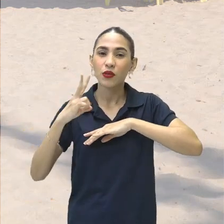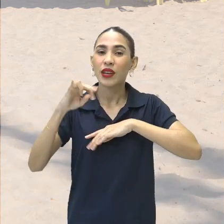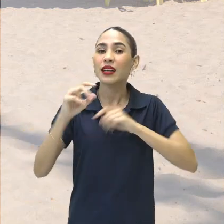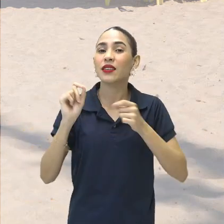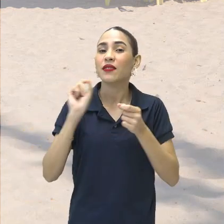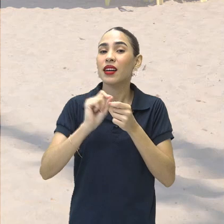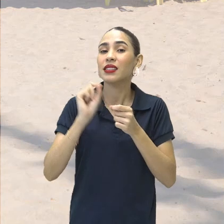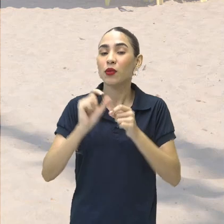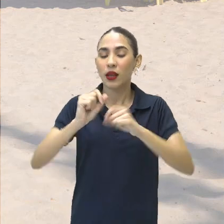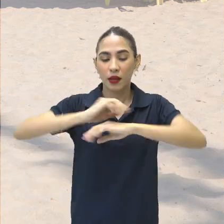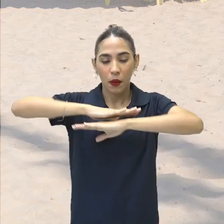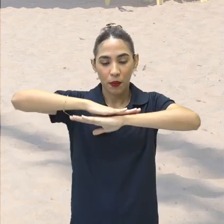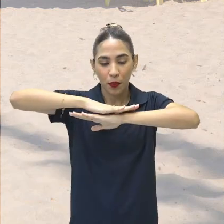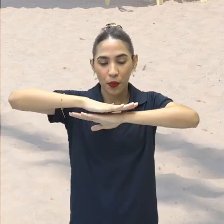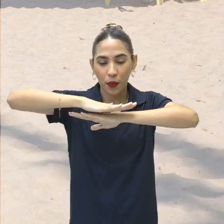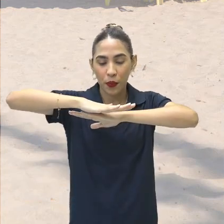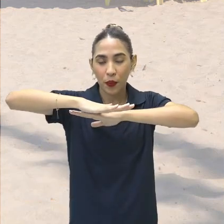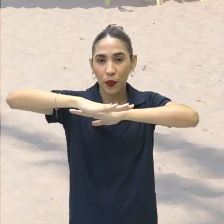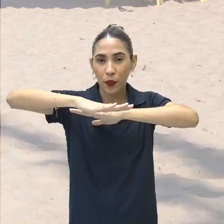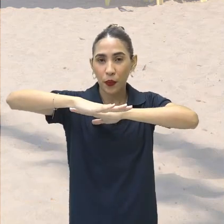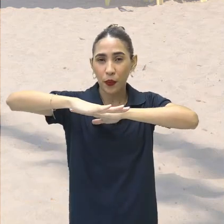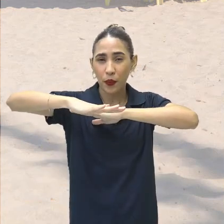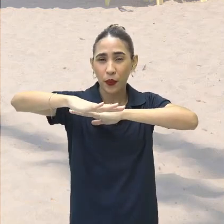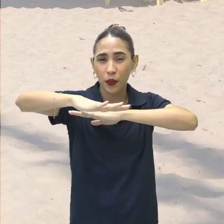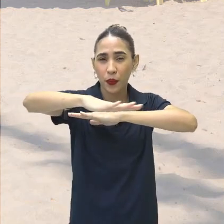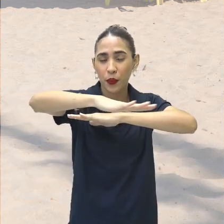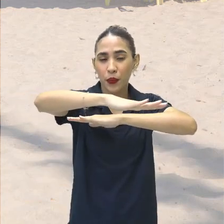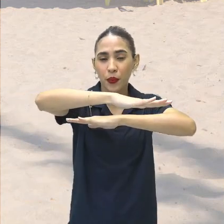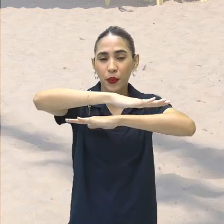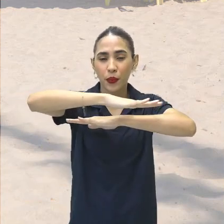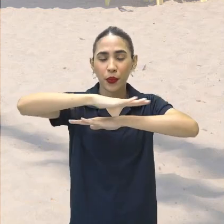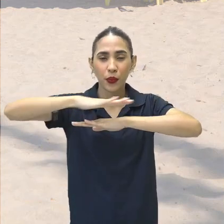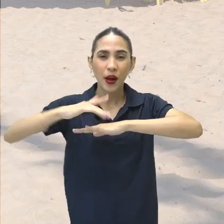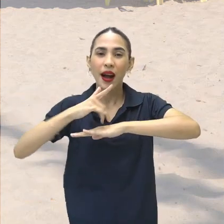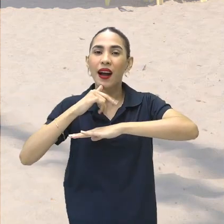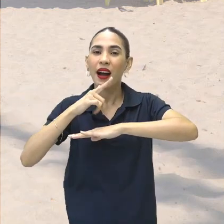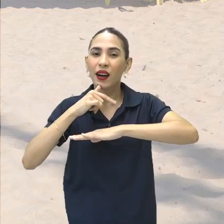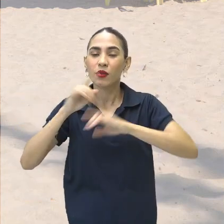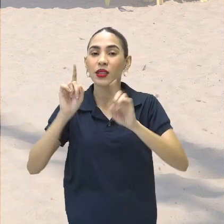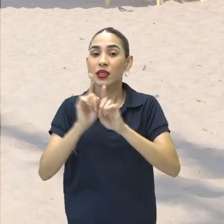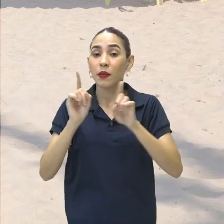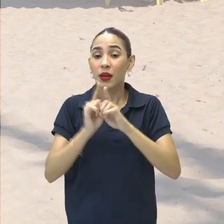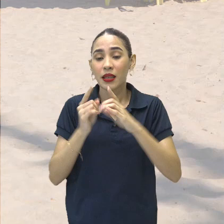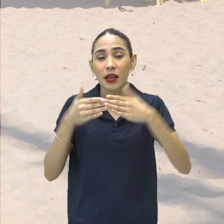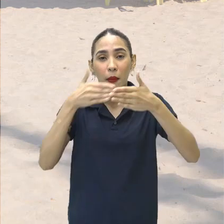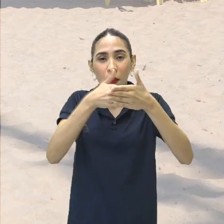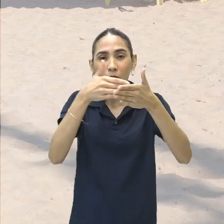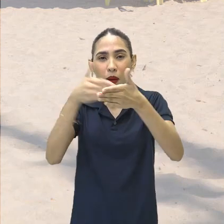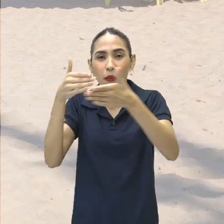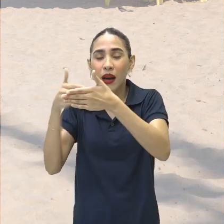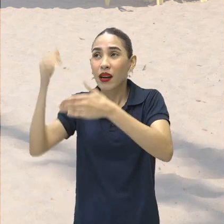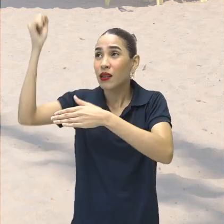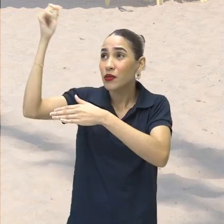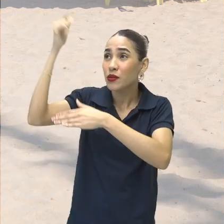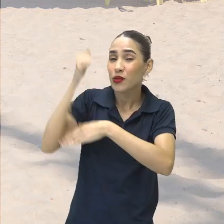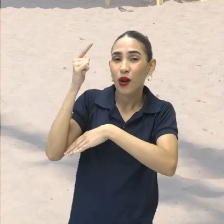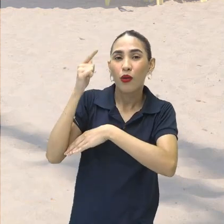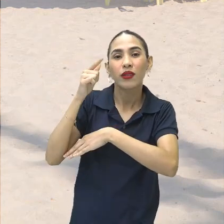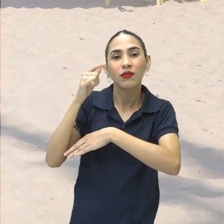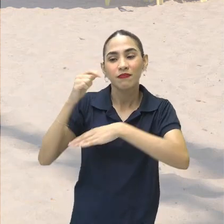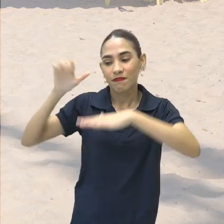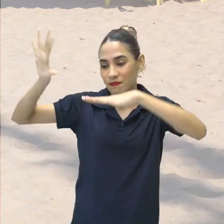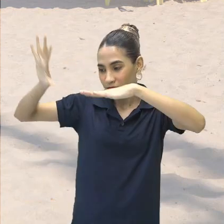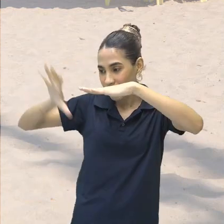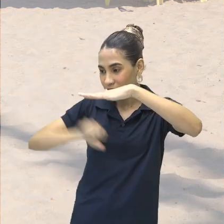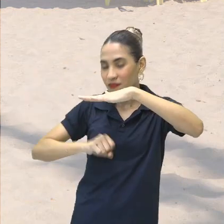vai cobrir toda a água e também deixa ali de entrar raios solares, que é importante